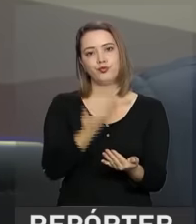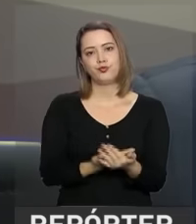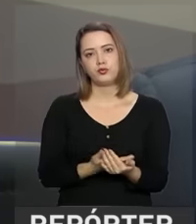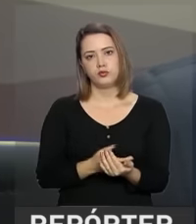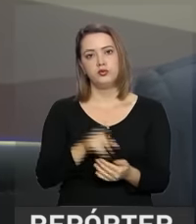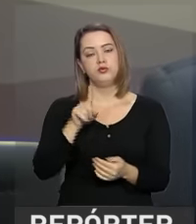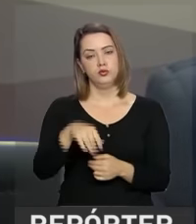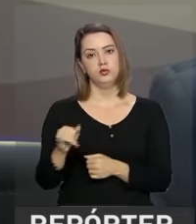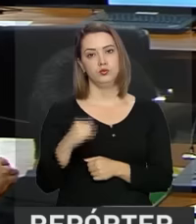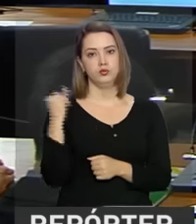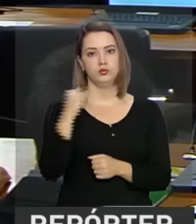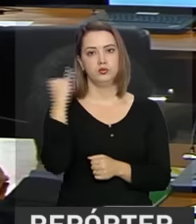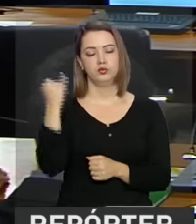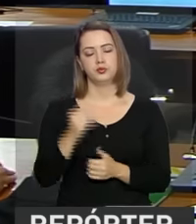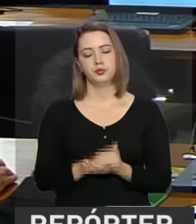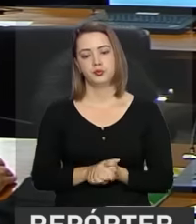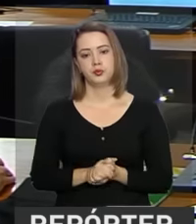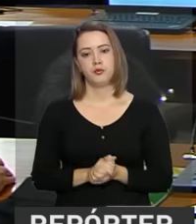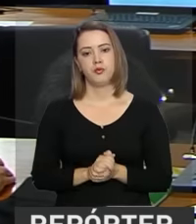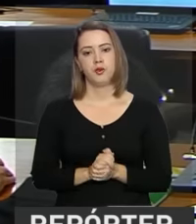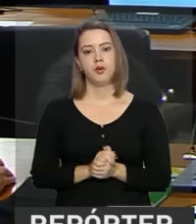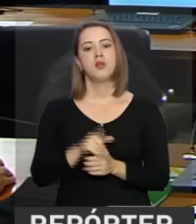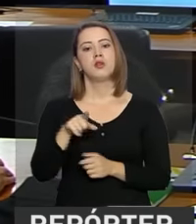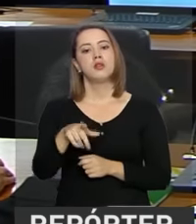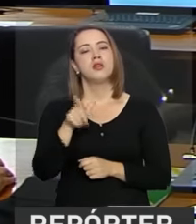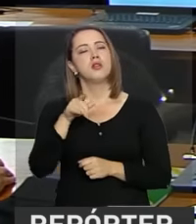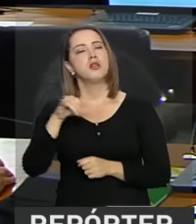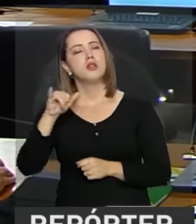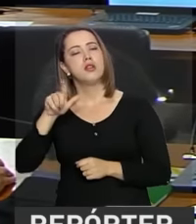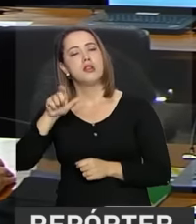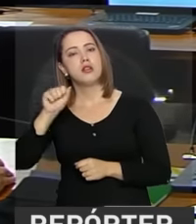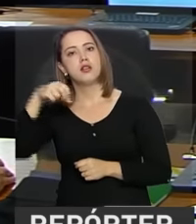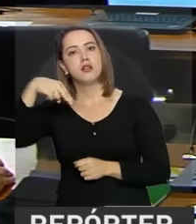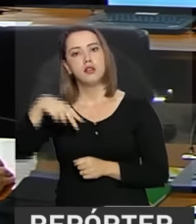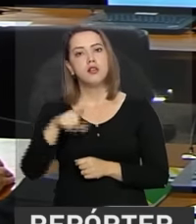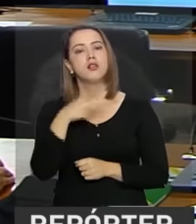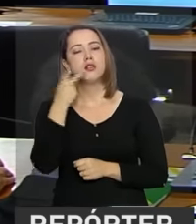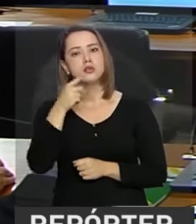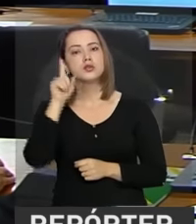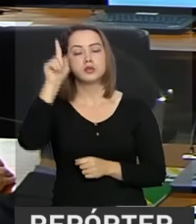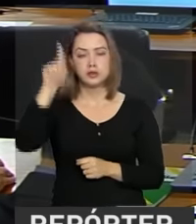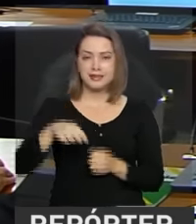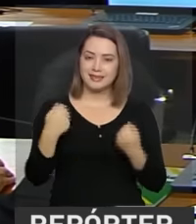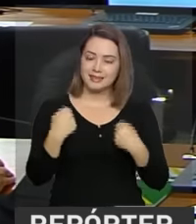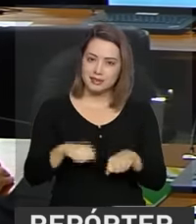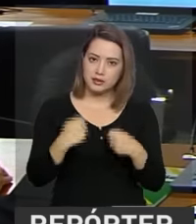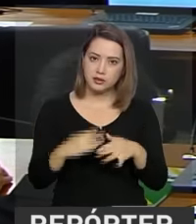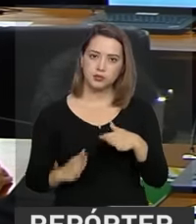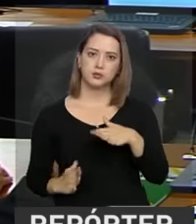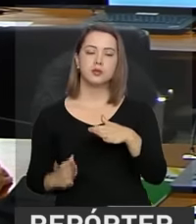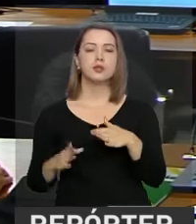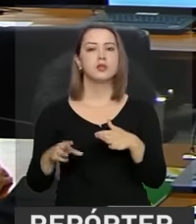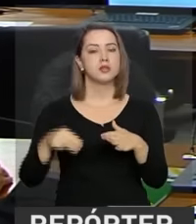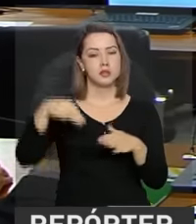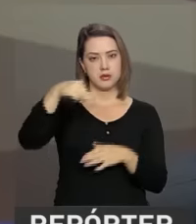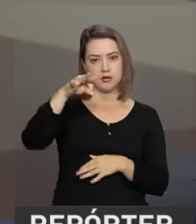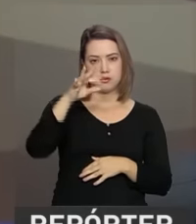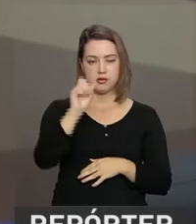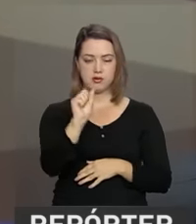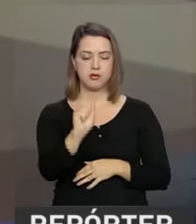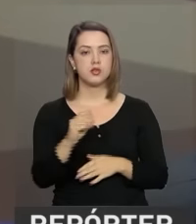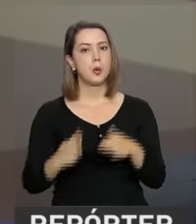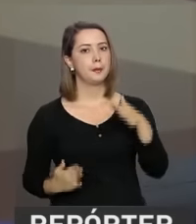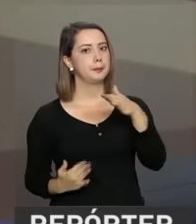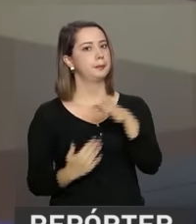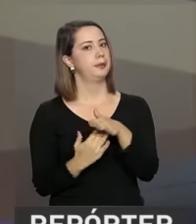a retomada da economia. Ilan Goldfein enfatizou a missão de cumprir a meta da inflação estabelecida pelo Conselho Monetário Nacional, que é